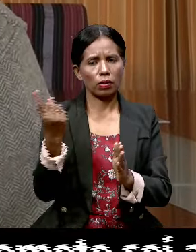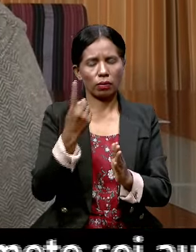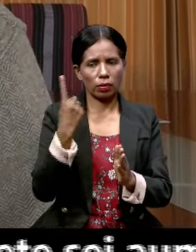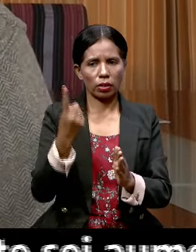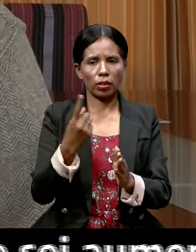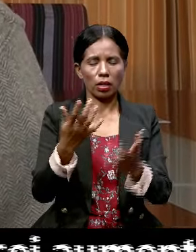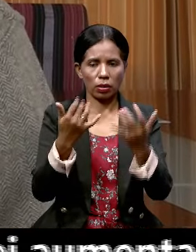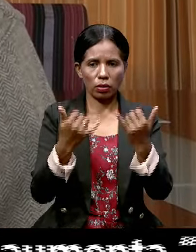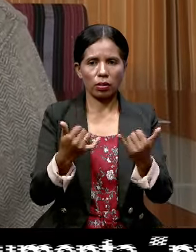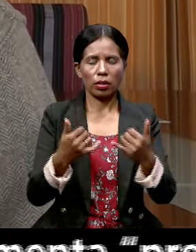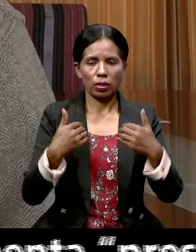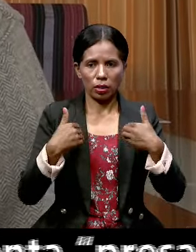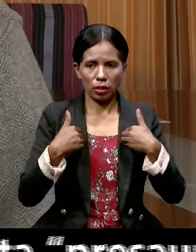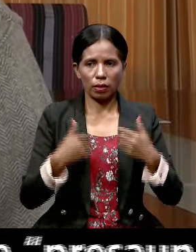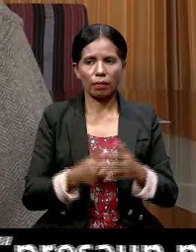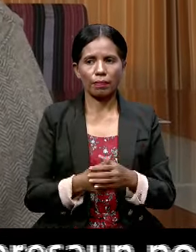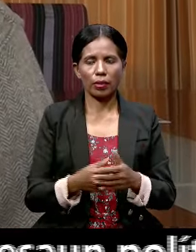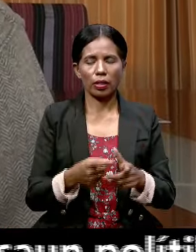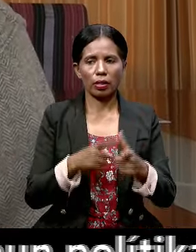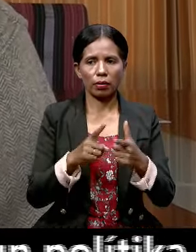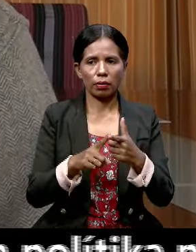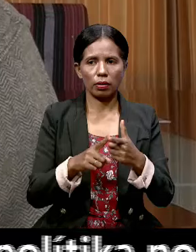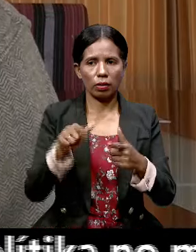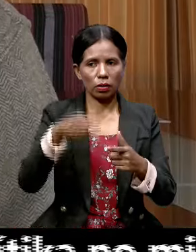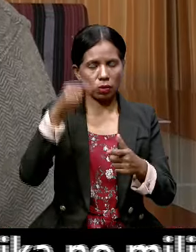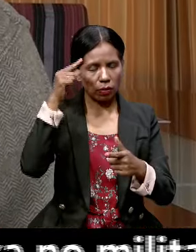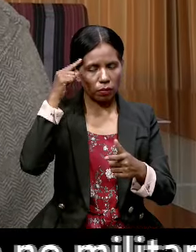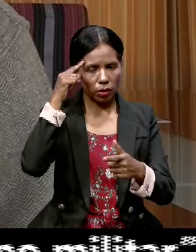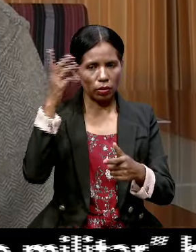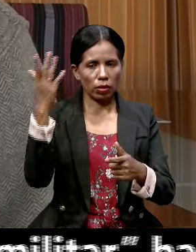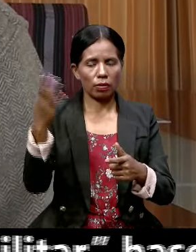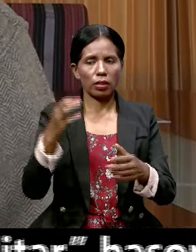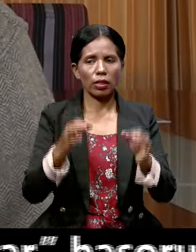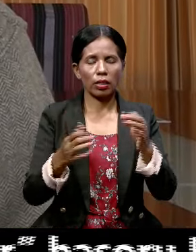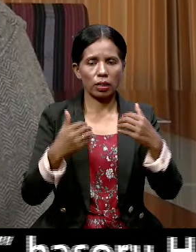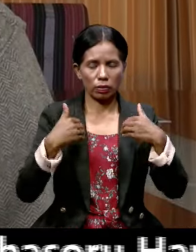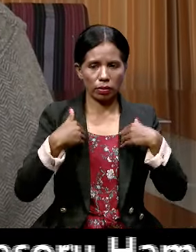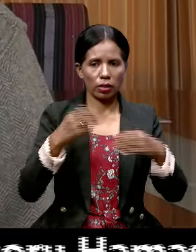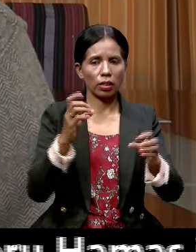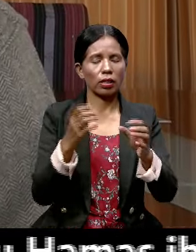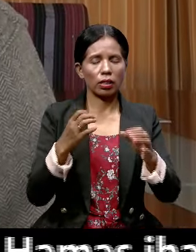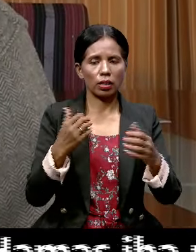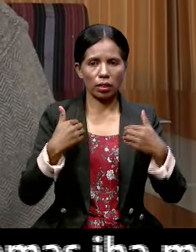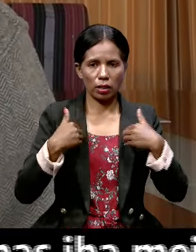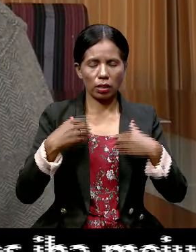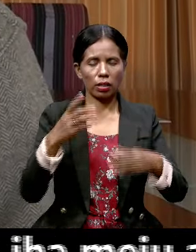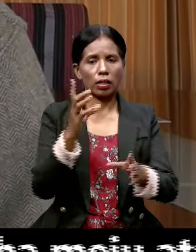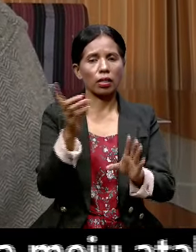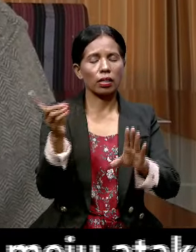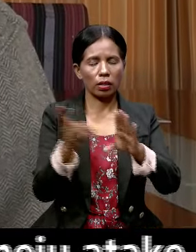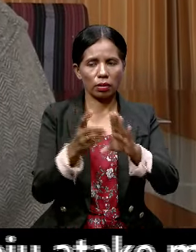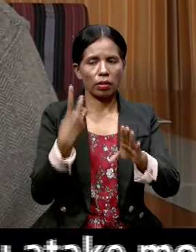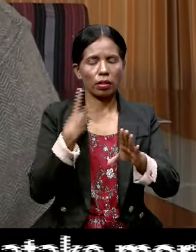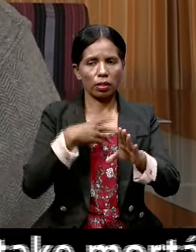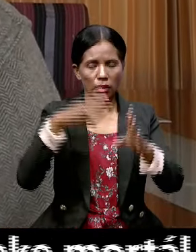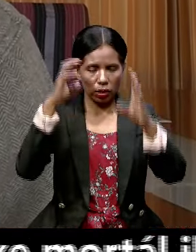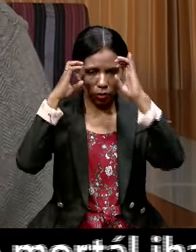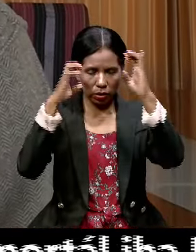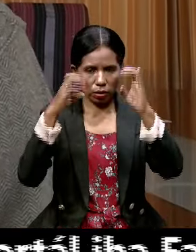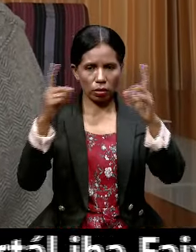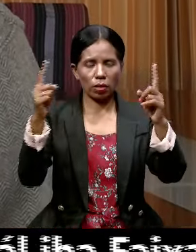agora e ela. Agora depende do governo central quando ia na diploma, a mela. E a educação cívica se halava